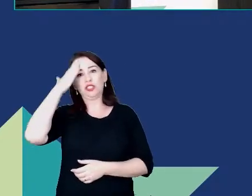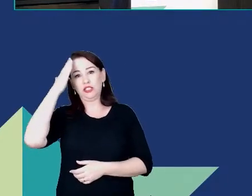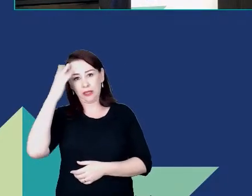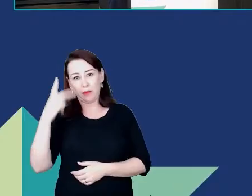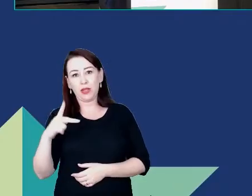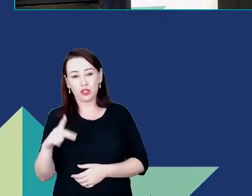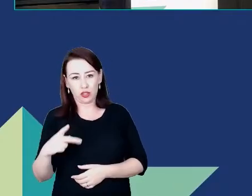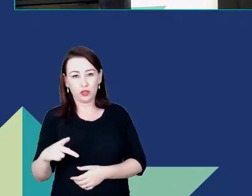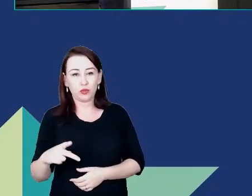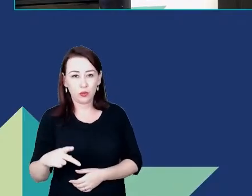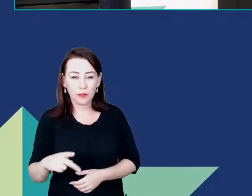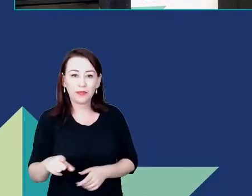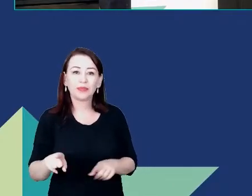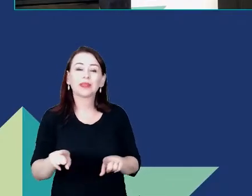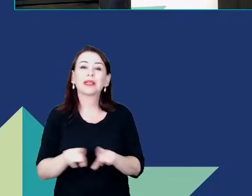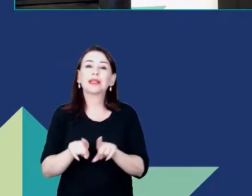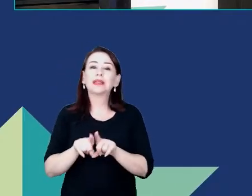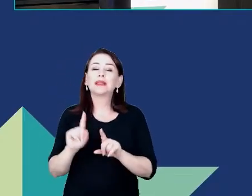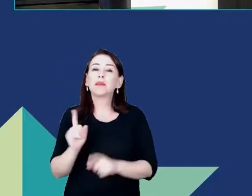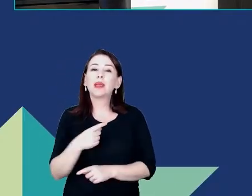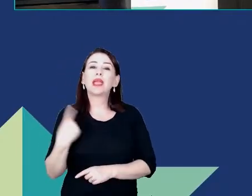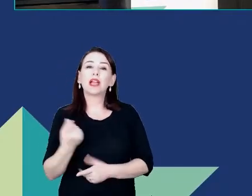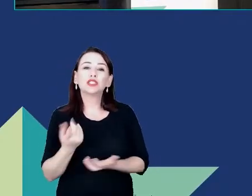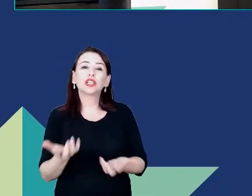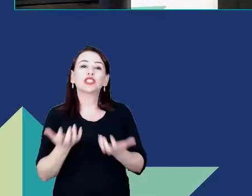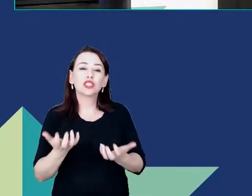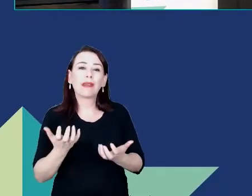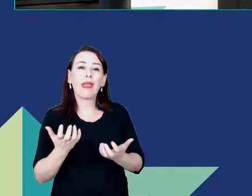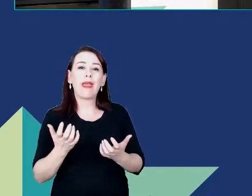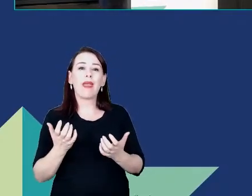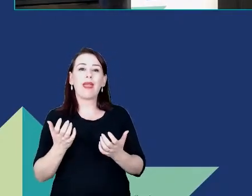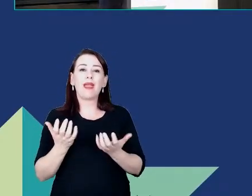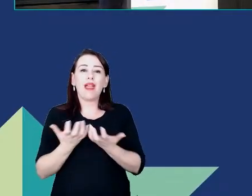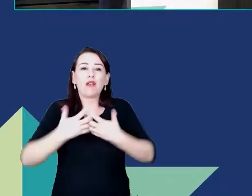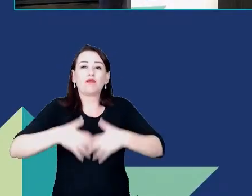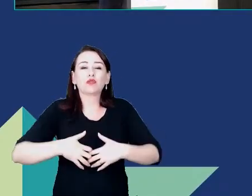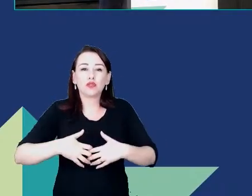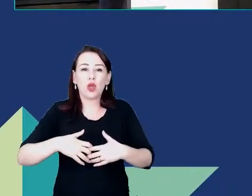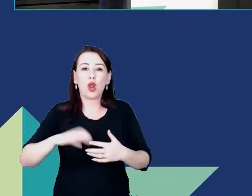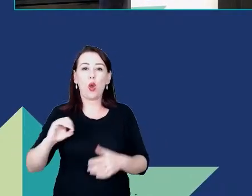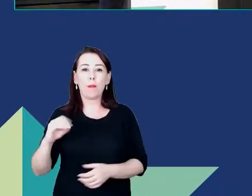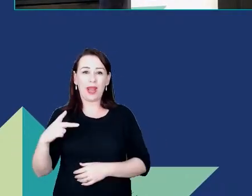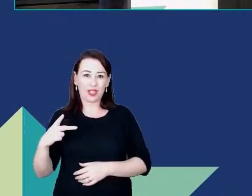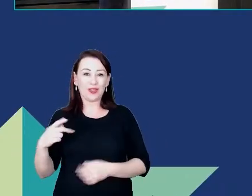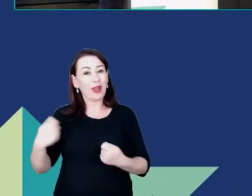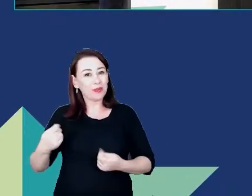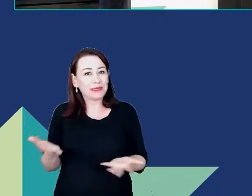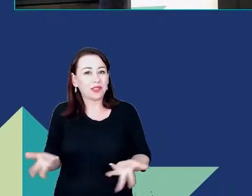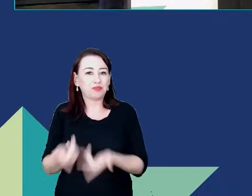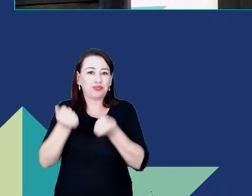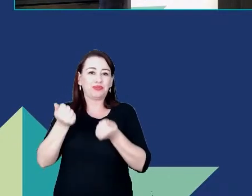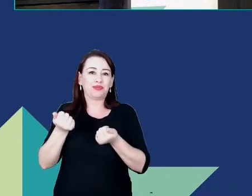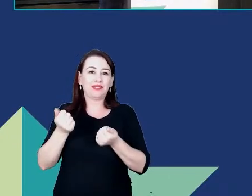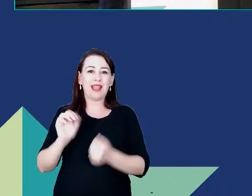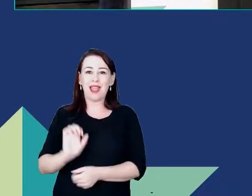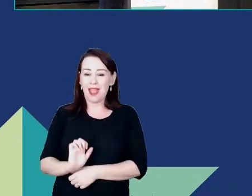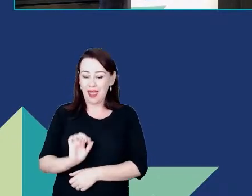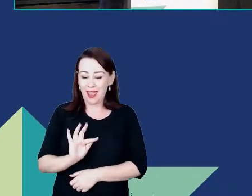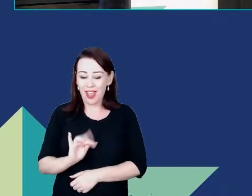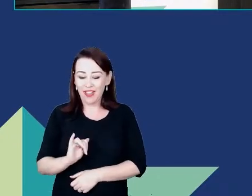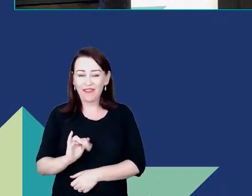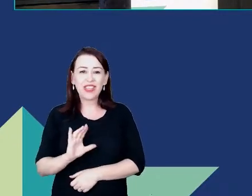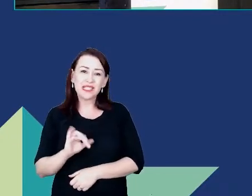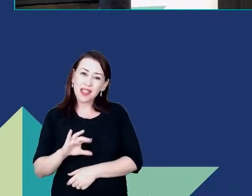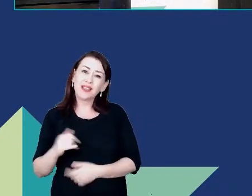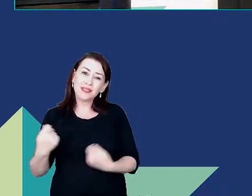ter eficiência operacional, né? Ou seja, às vezes, né, nessa eficiência, você precisa ter um sistema de controle adequado,